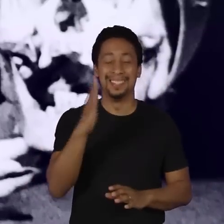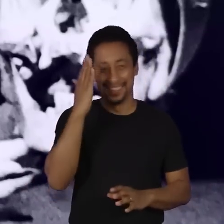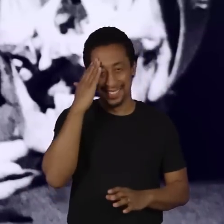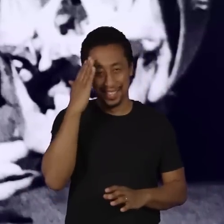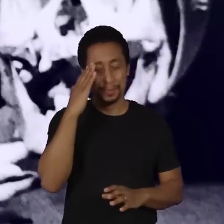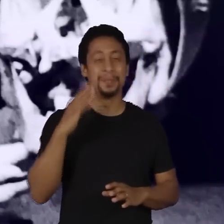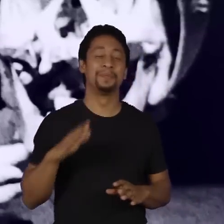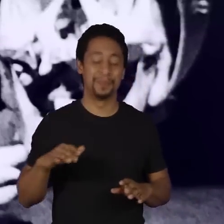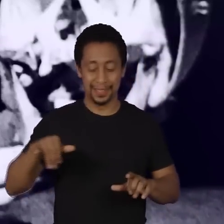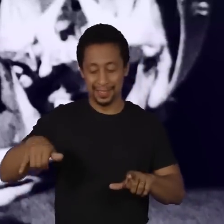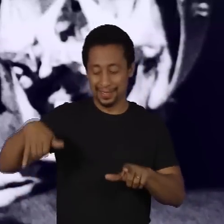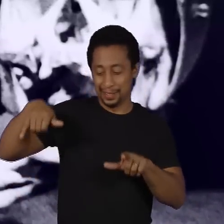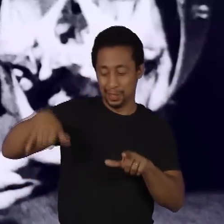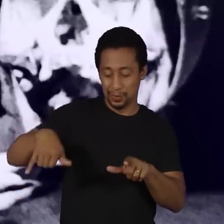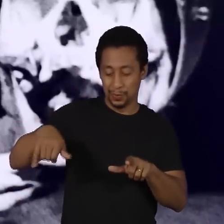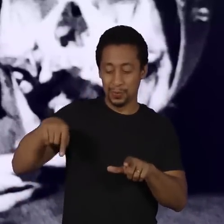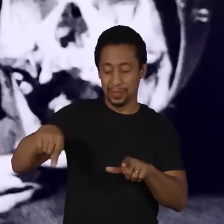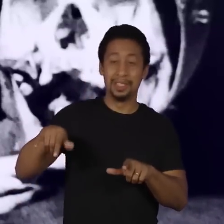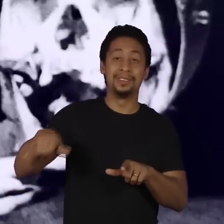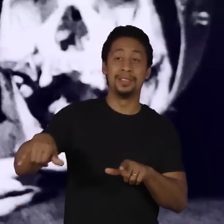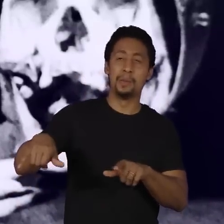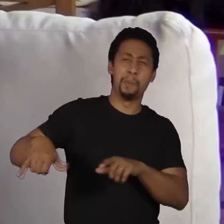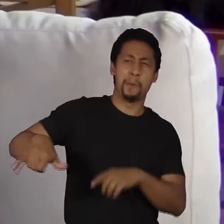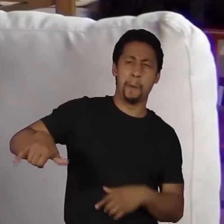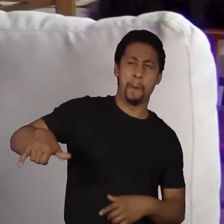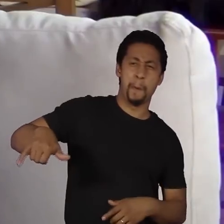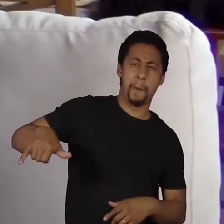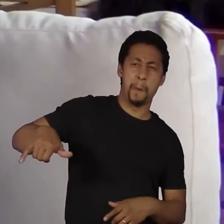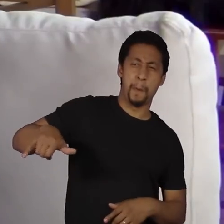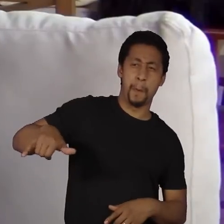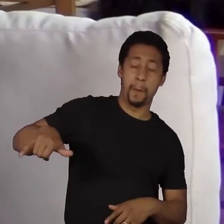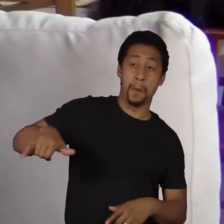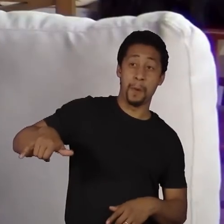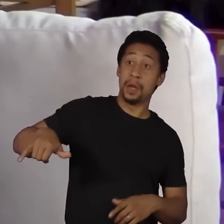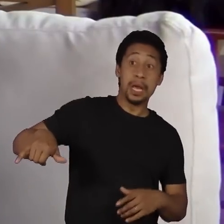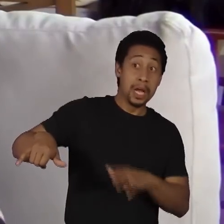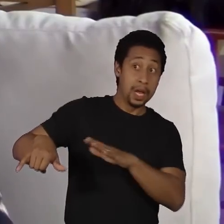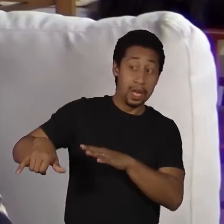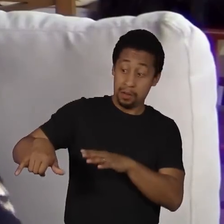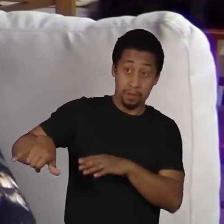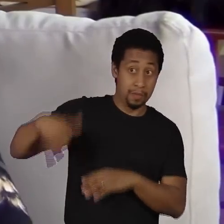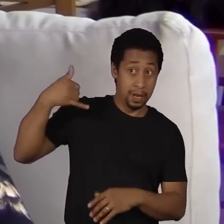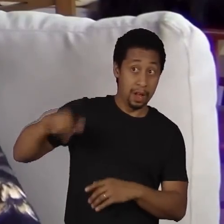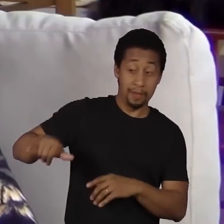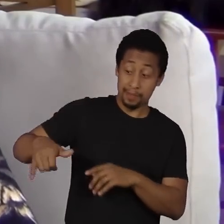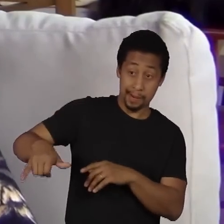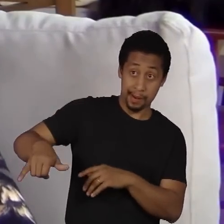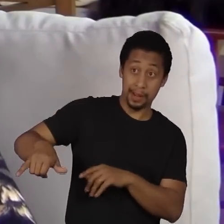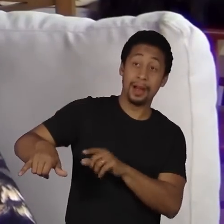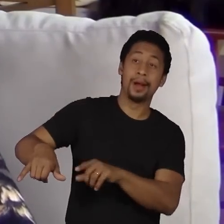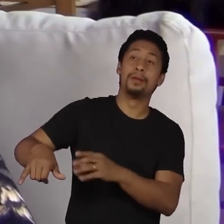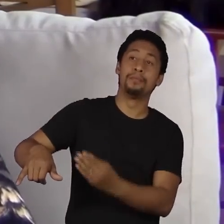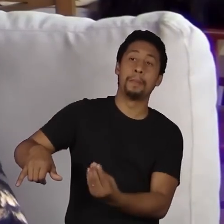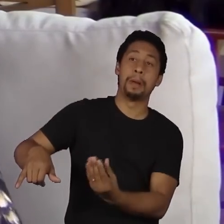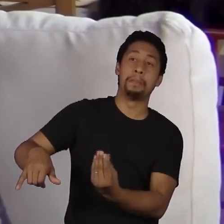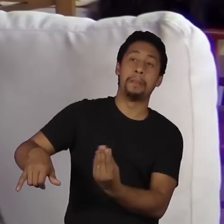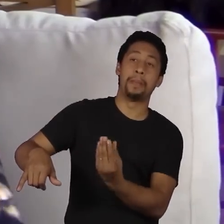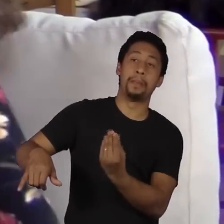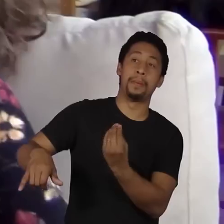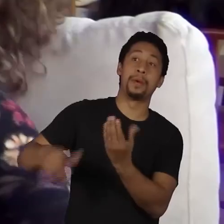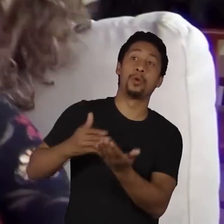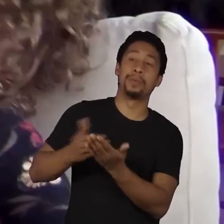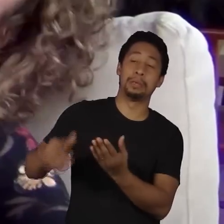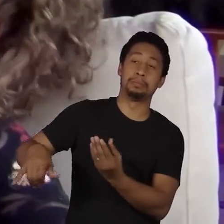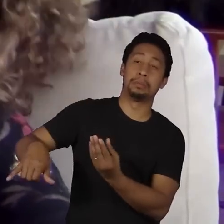que ficava alta às vezes e a pessoa ligava e você já ouvia? Eu lá em cima dormindo eu via, Cris,